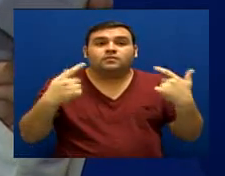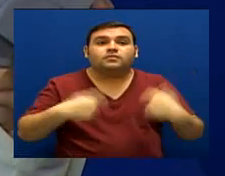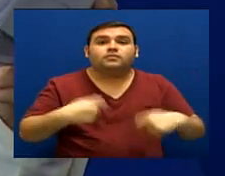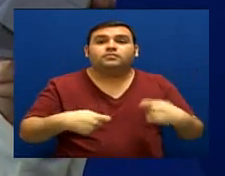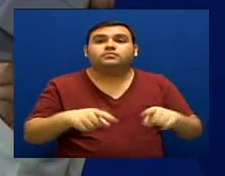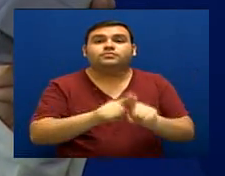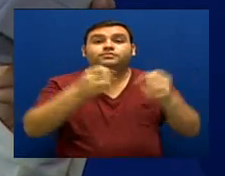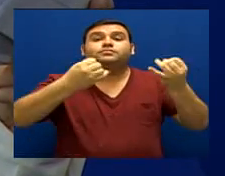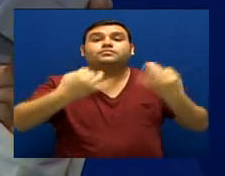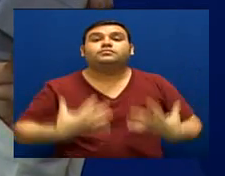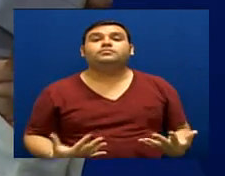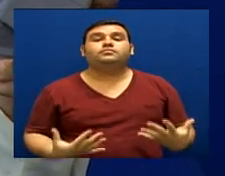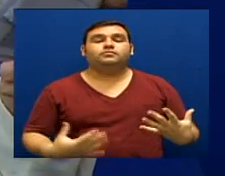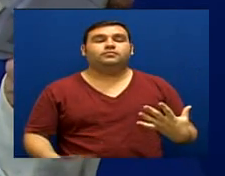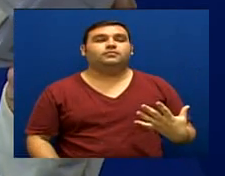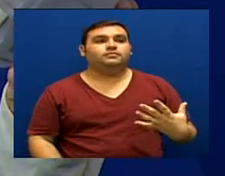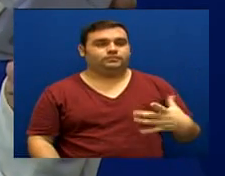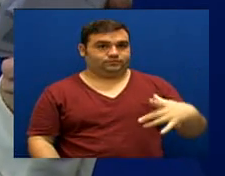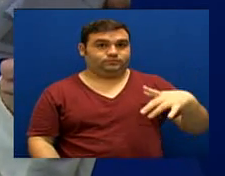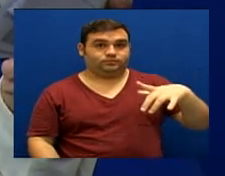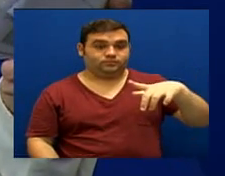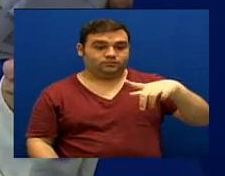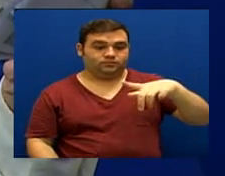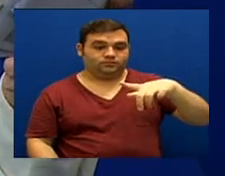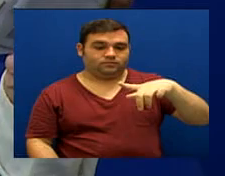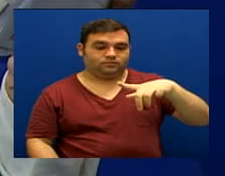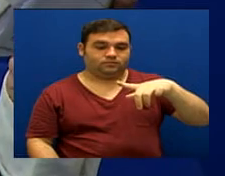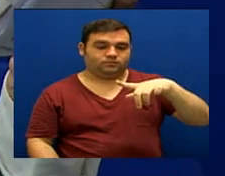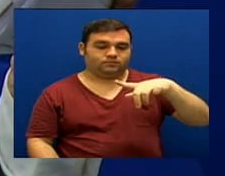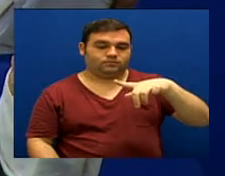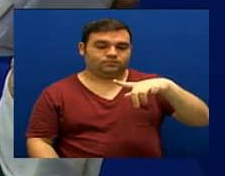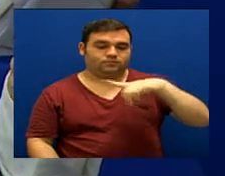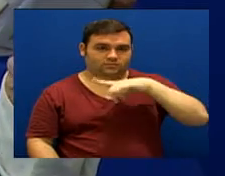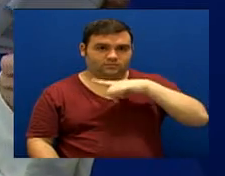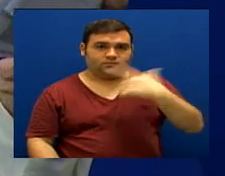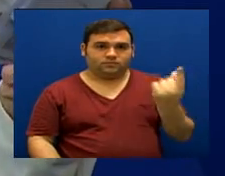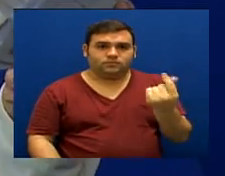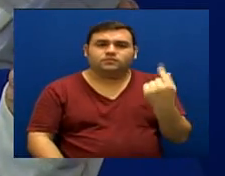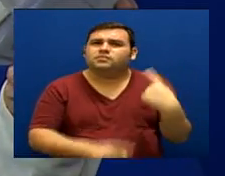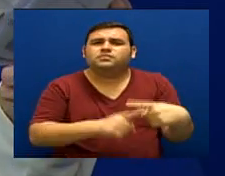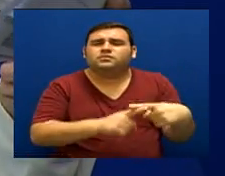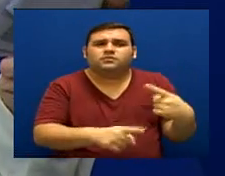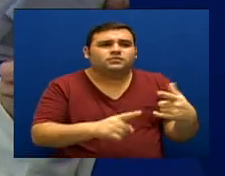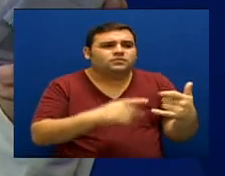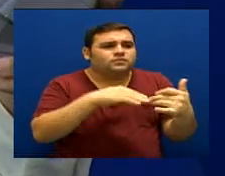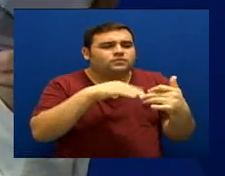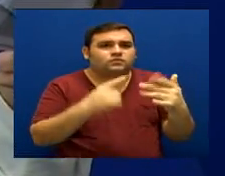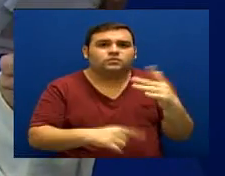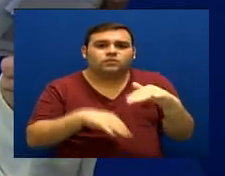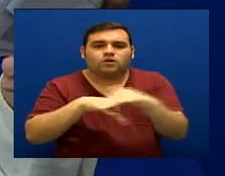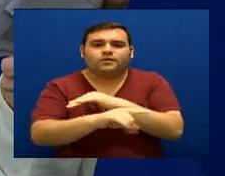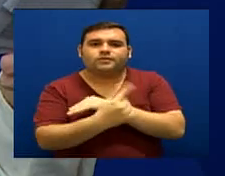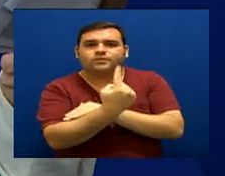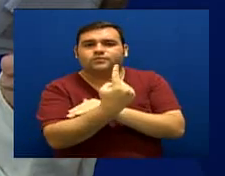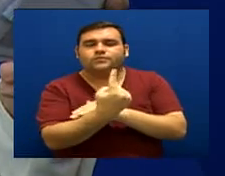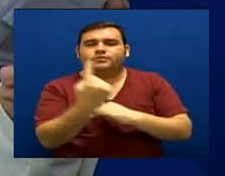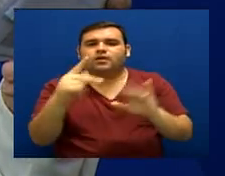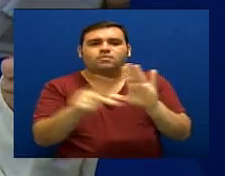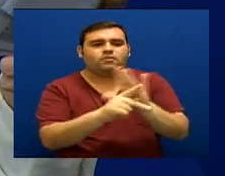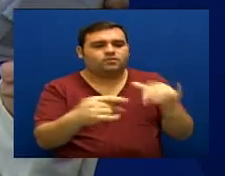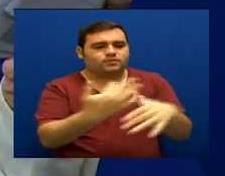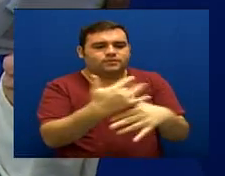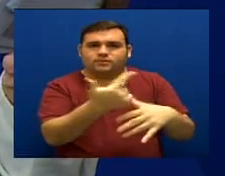preciso uma explicação se existe é esse esse valor porque não está no caixa único do município